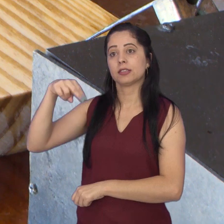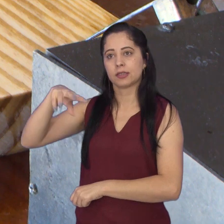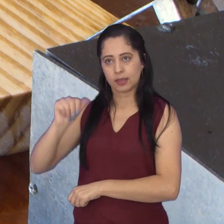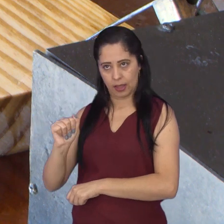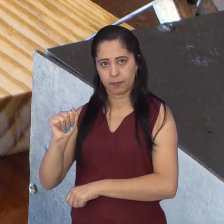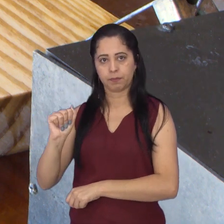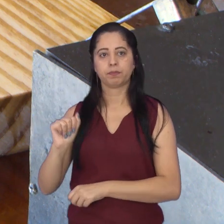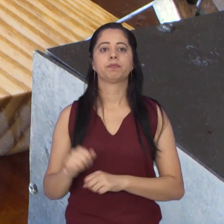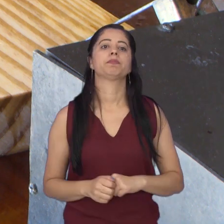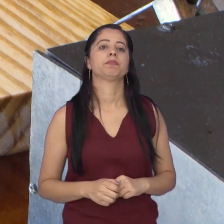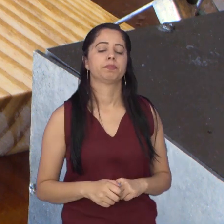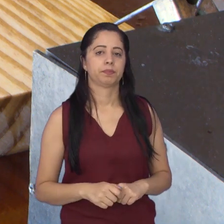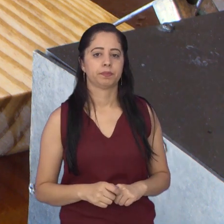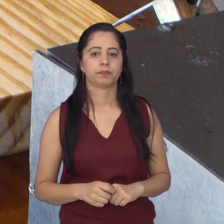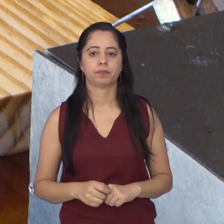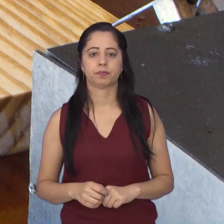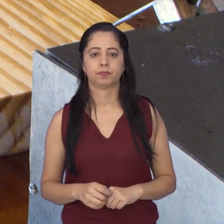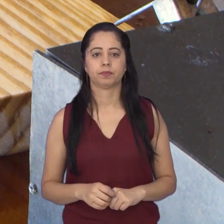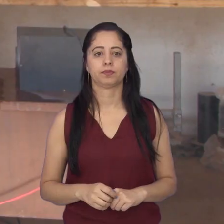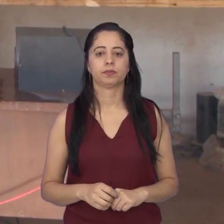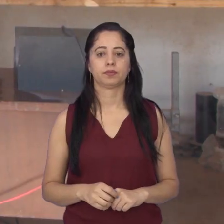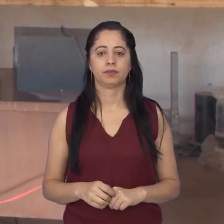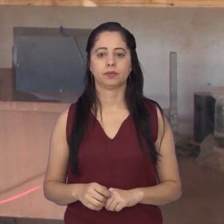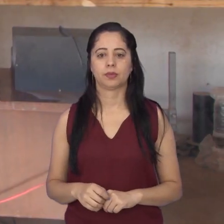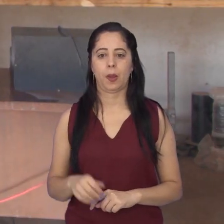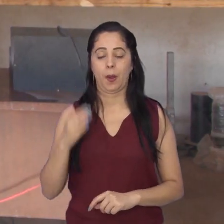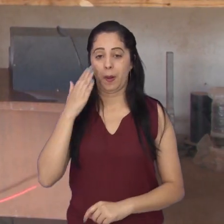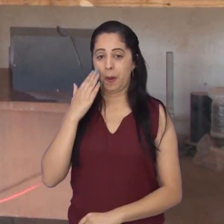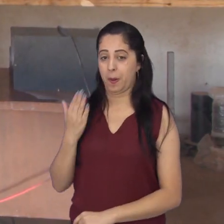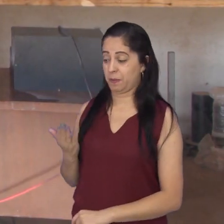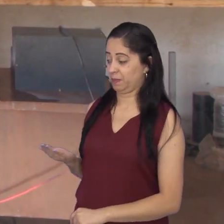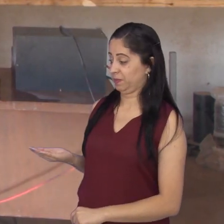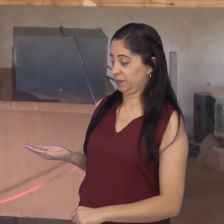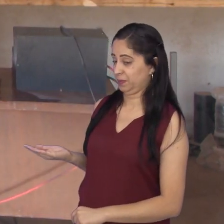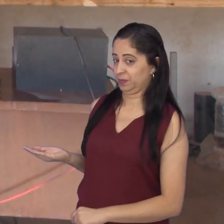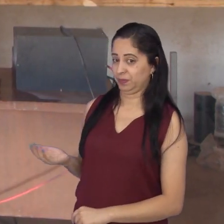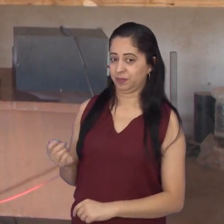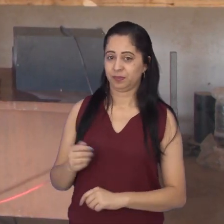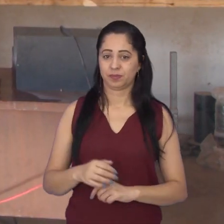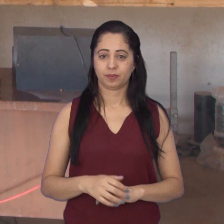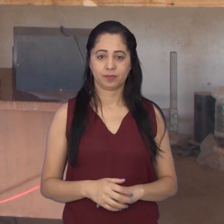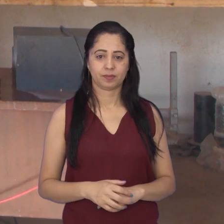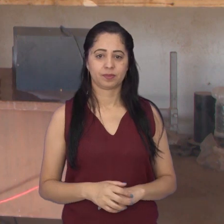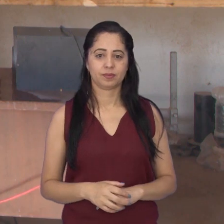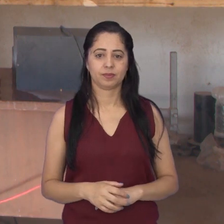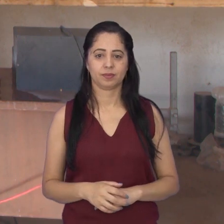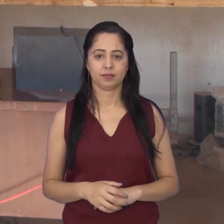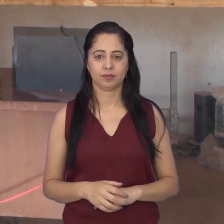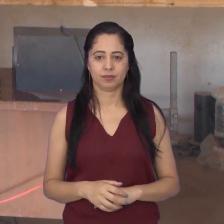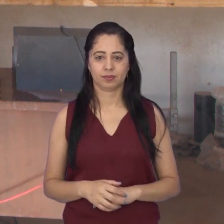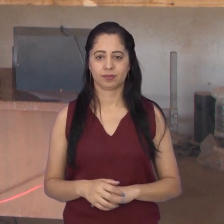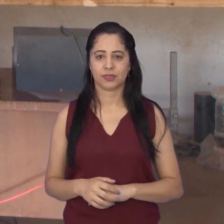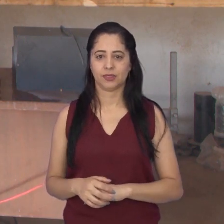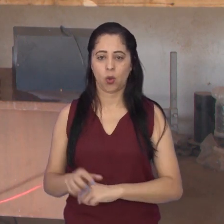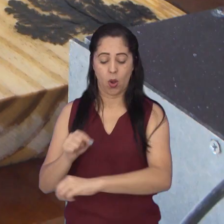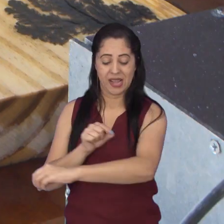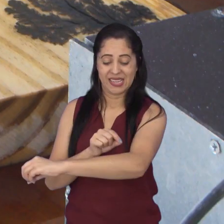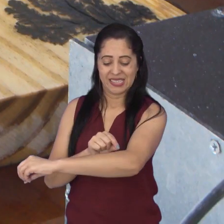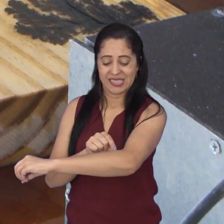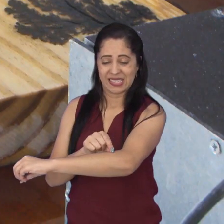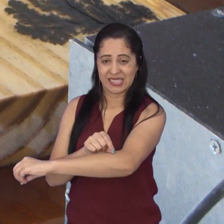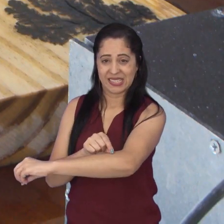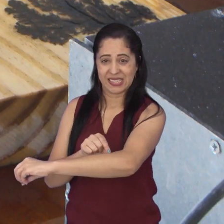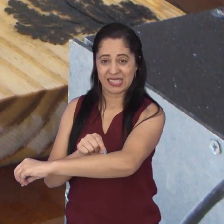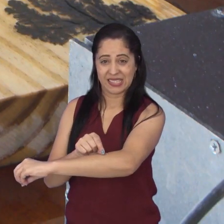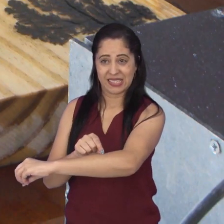define na hora? Exatamente. É possível criar alguma coisa, né? Esse procedimento? Olha, esse efeito Lichtenberg